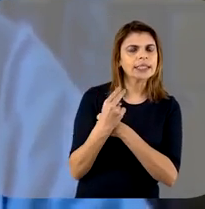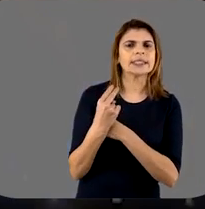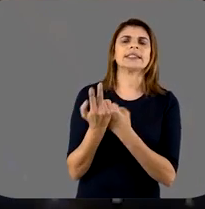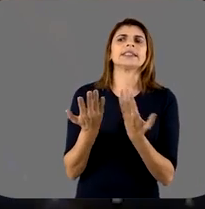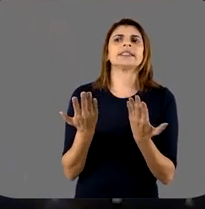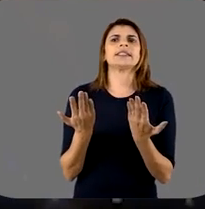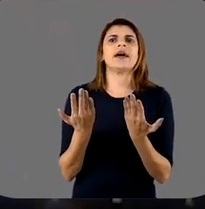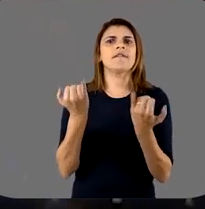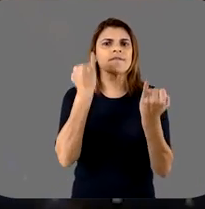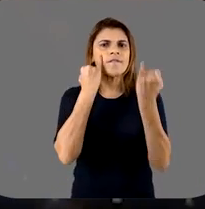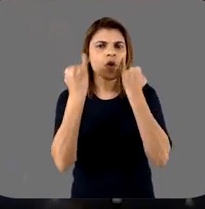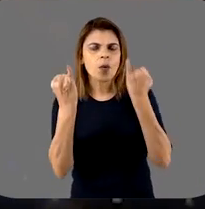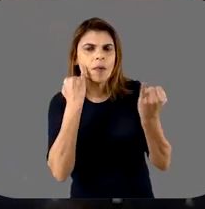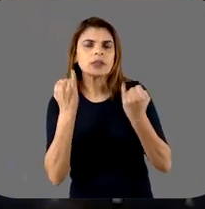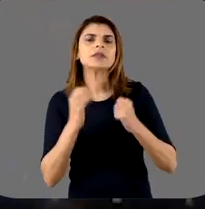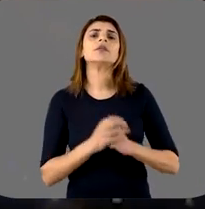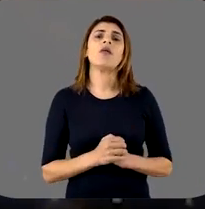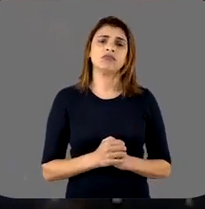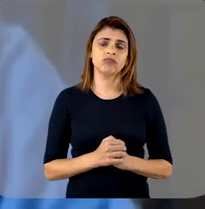de autoproteção, né?